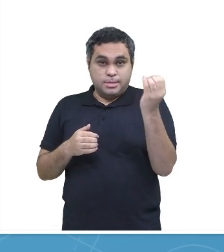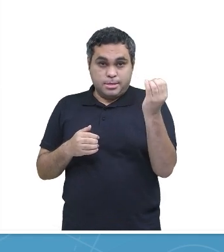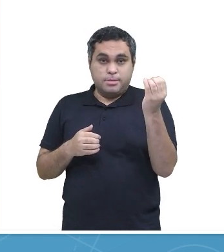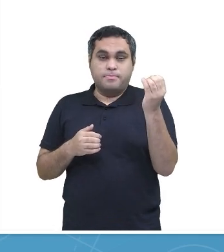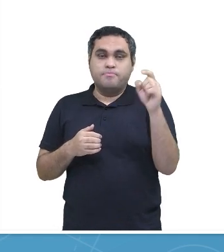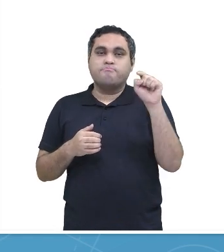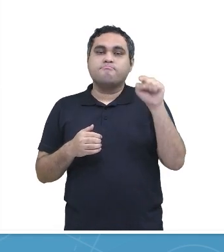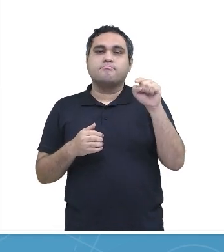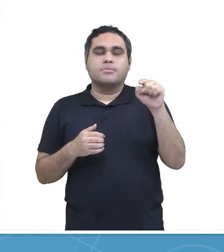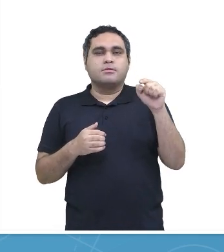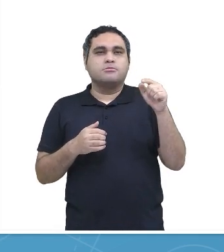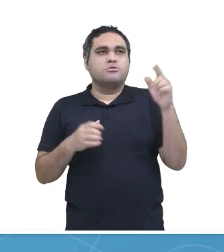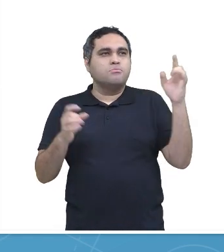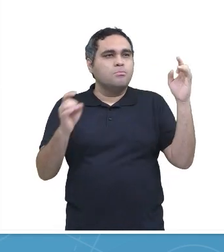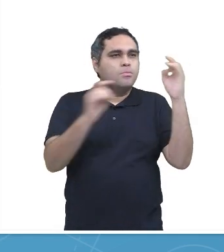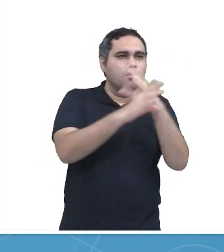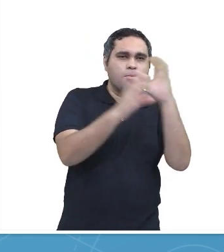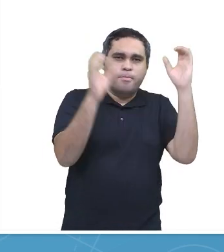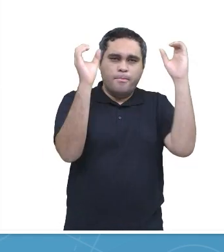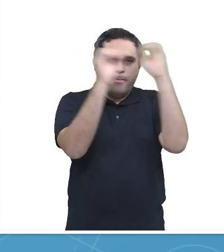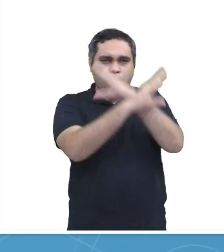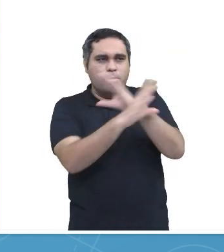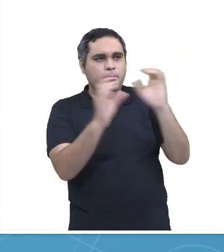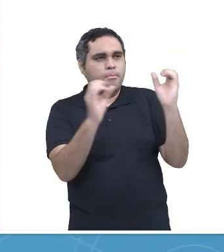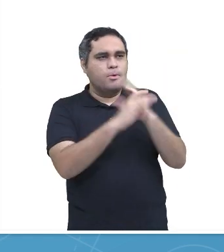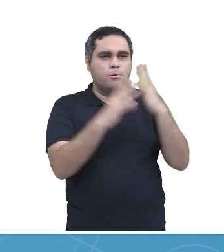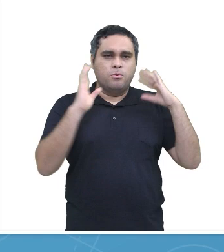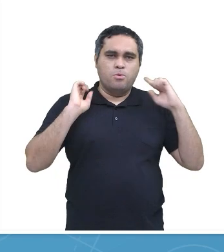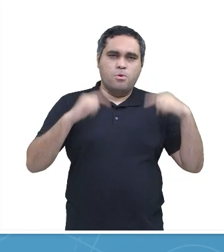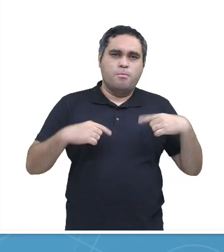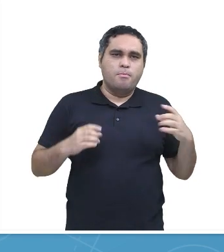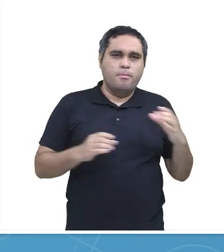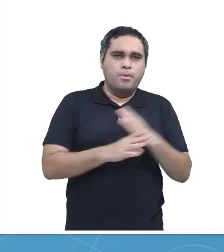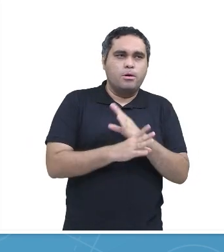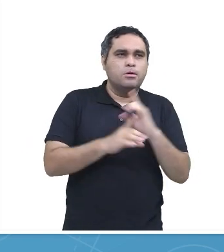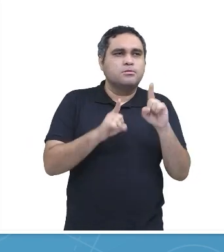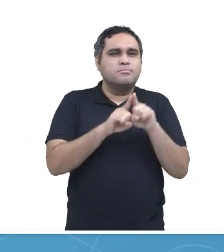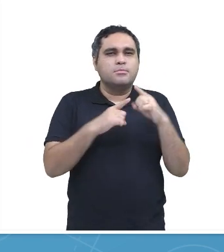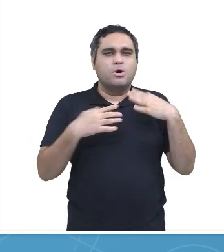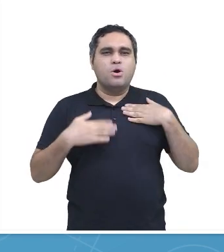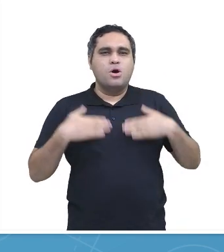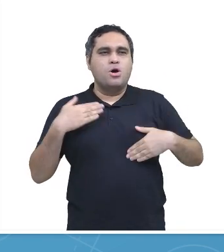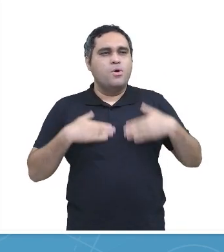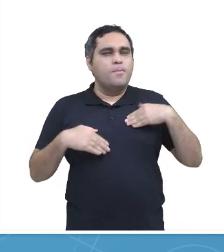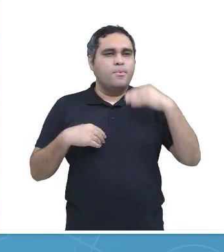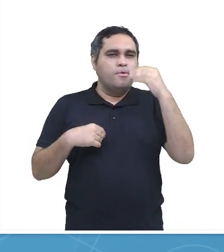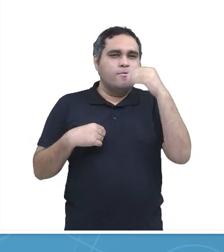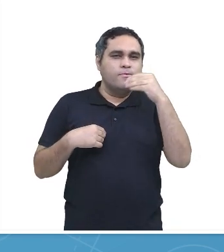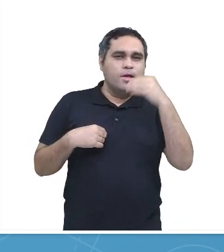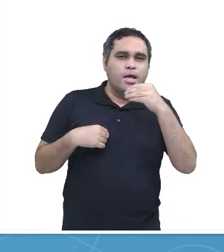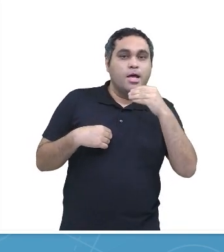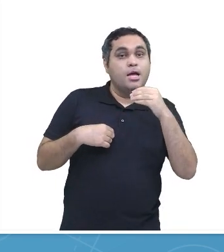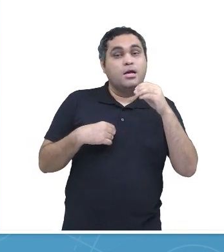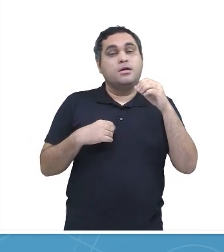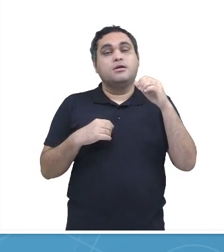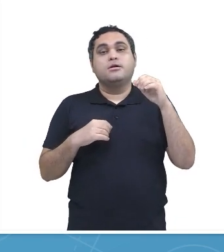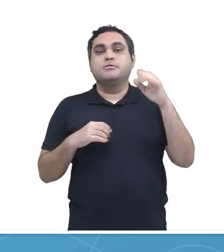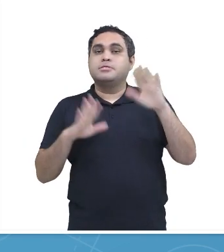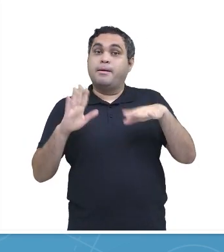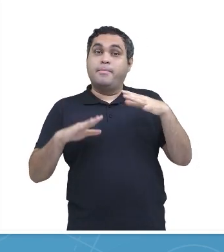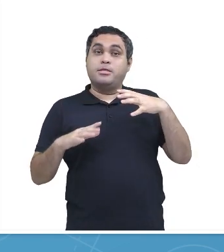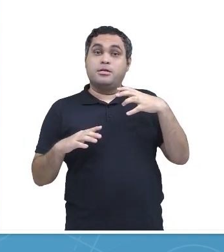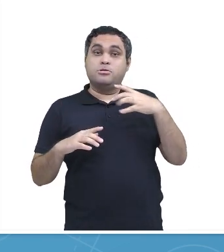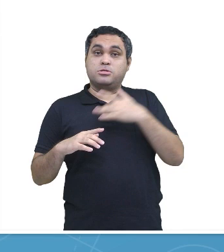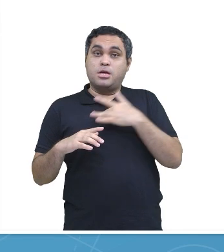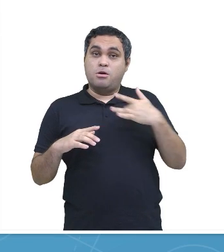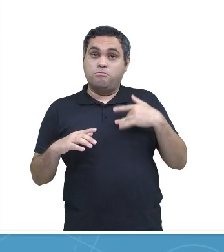estabilizados por completo. O envelhecimento biológico acelerado, dependendo do estilo de vida, e diminuição do tônus